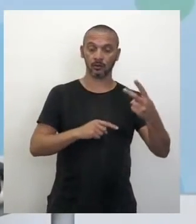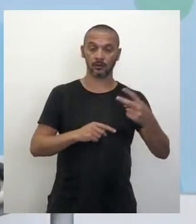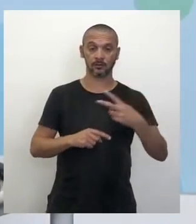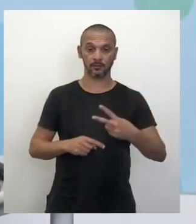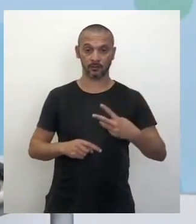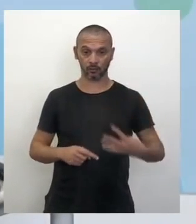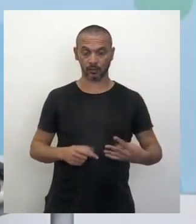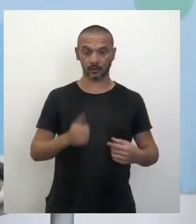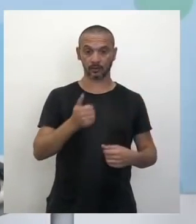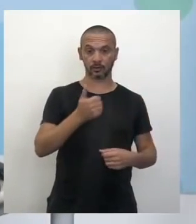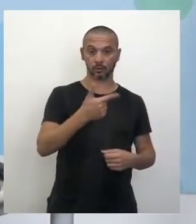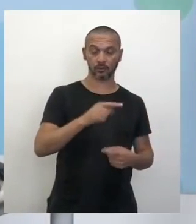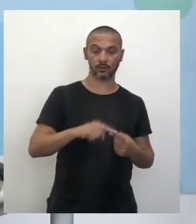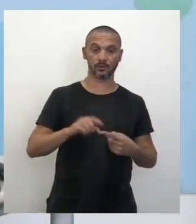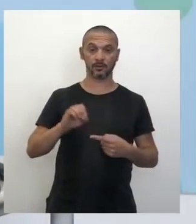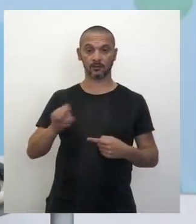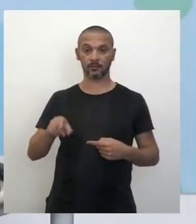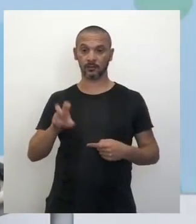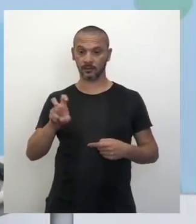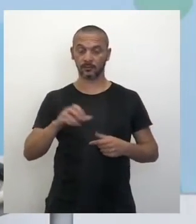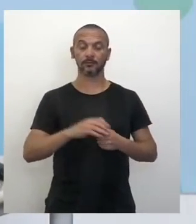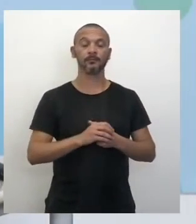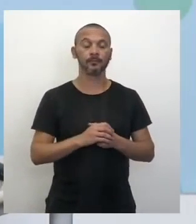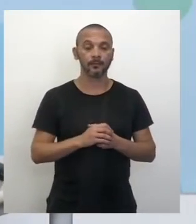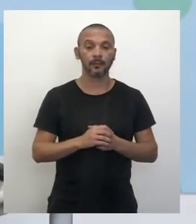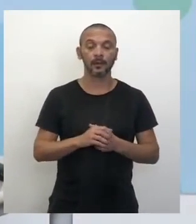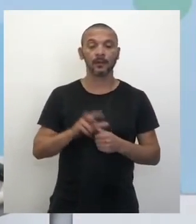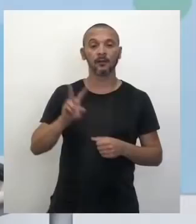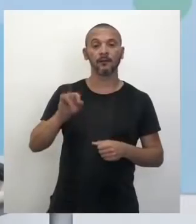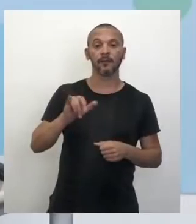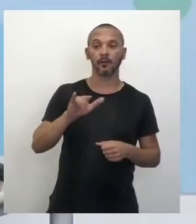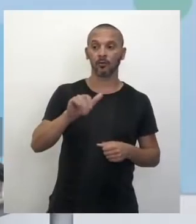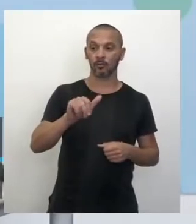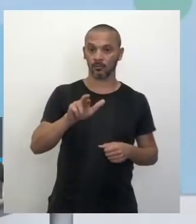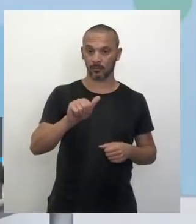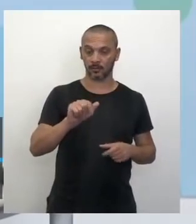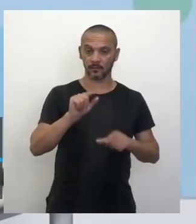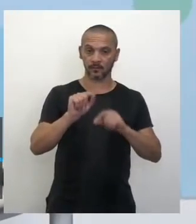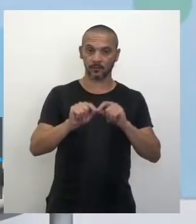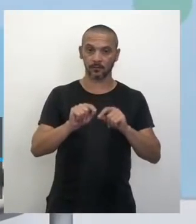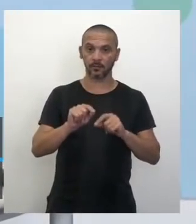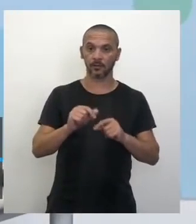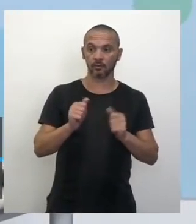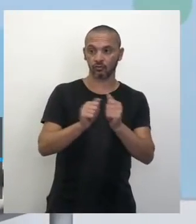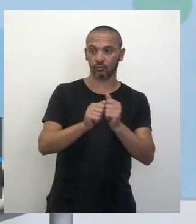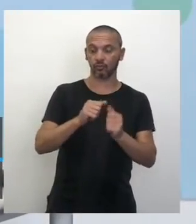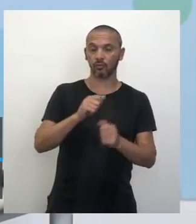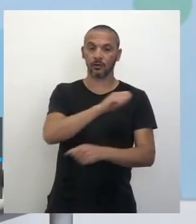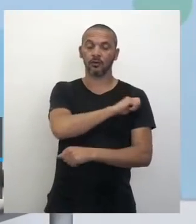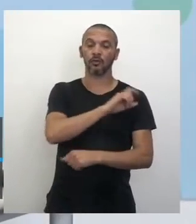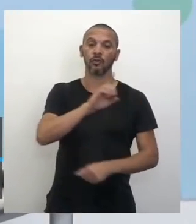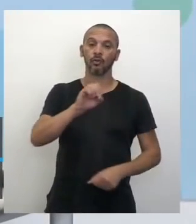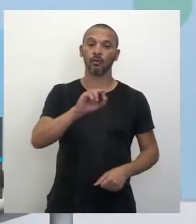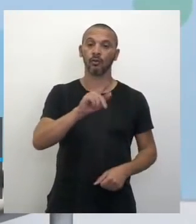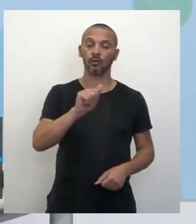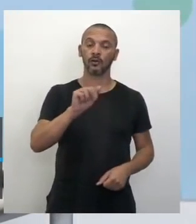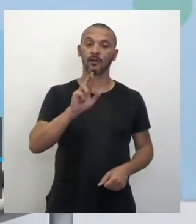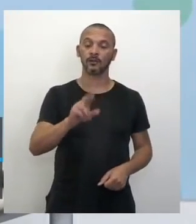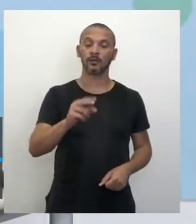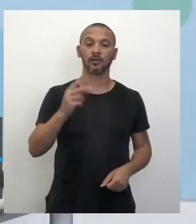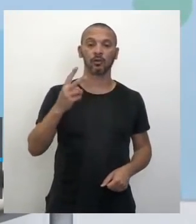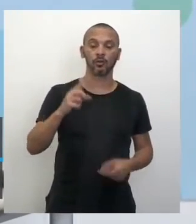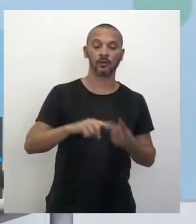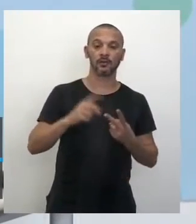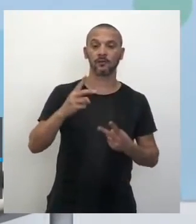24, 12 e meio, Vivi. A professora Vilmara, tá com o Douglas, respostas, respectivamente,